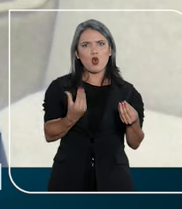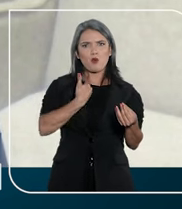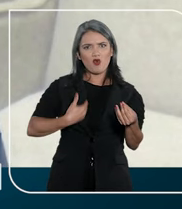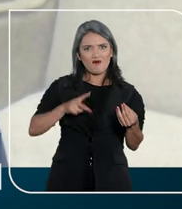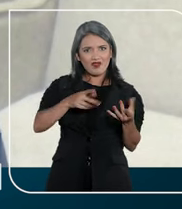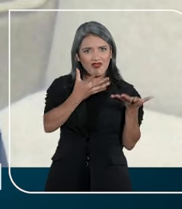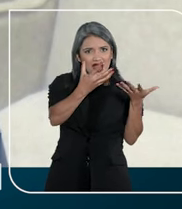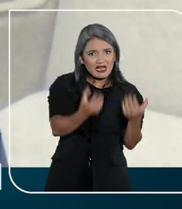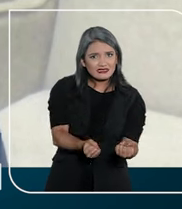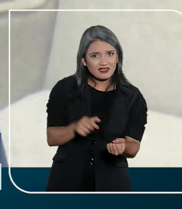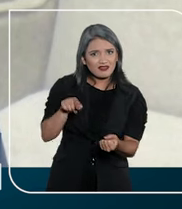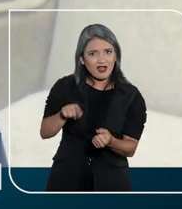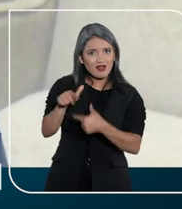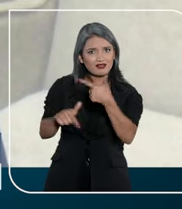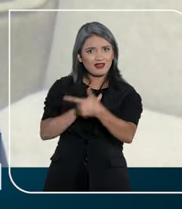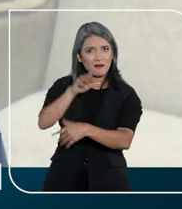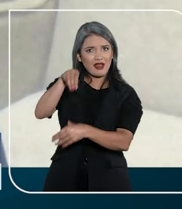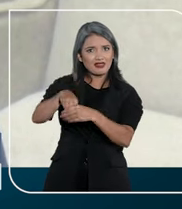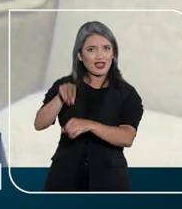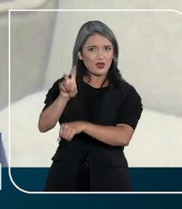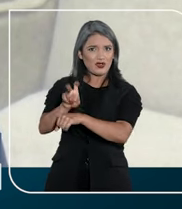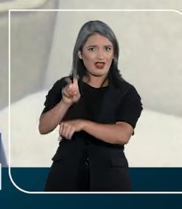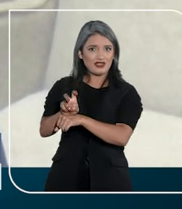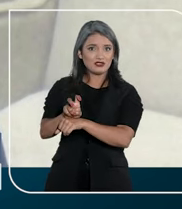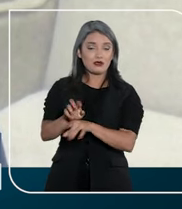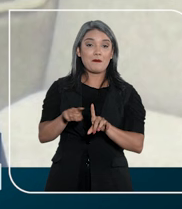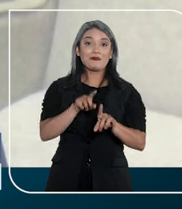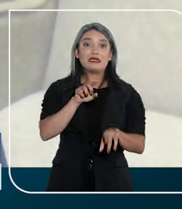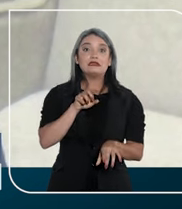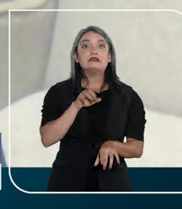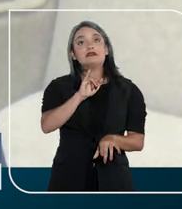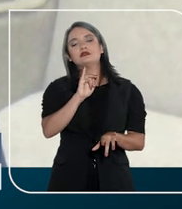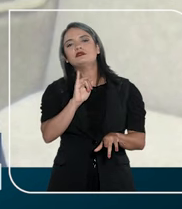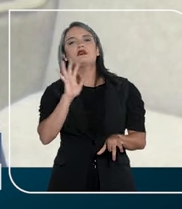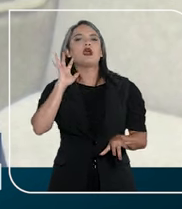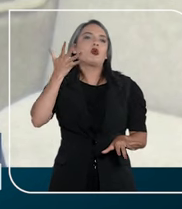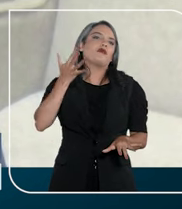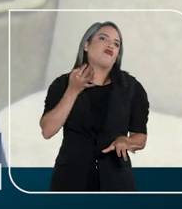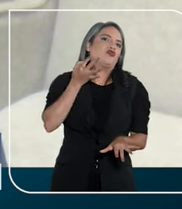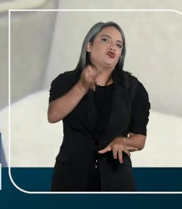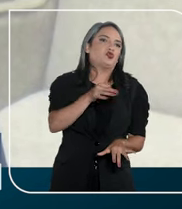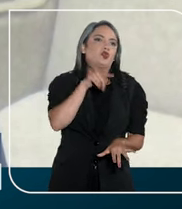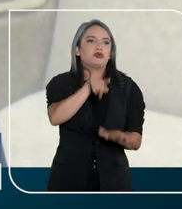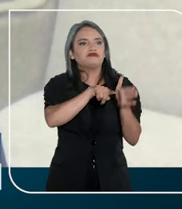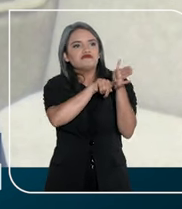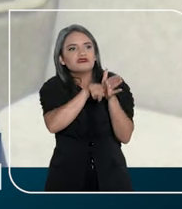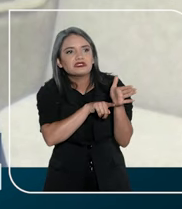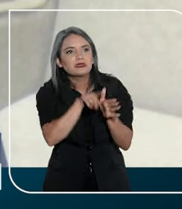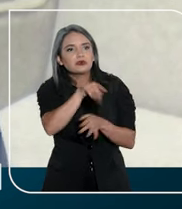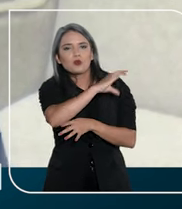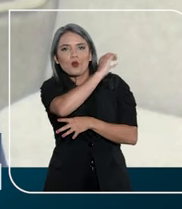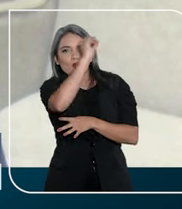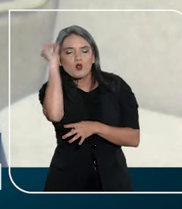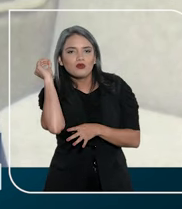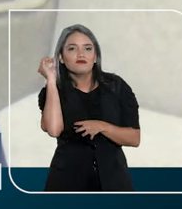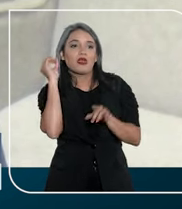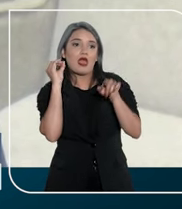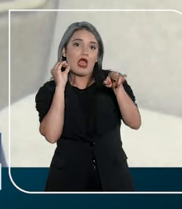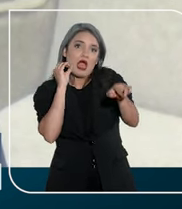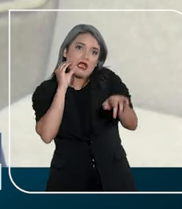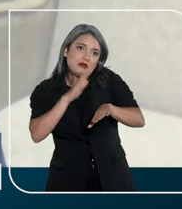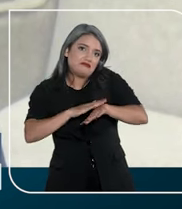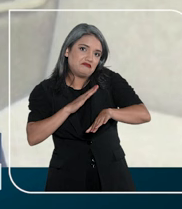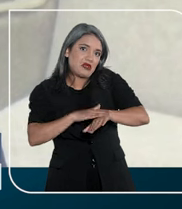perfil, ainda que depois essa pessoa venha a ser absolvida, inocentada, né? E aí, nesse caso, talvez a